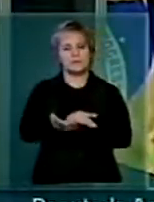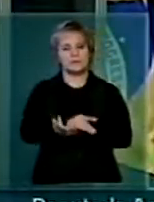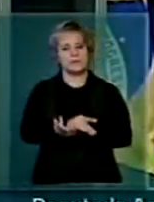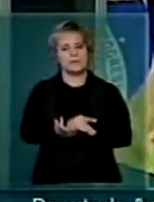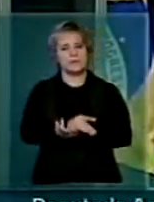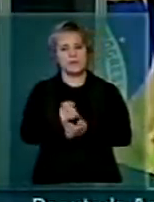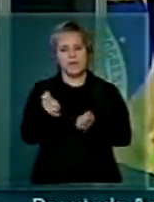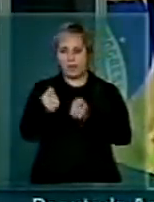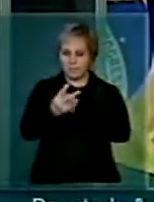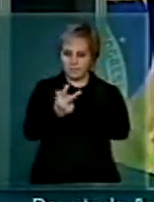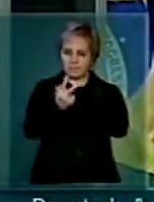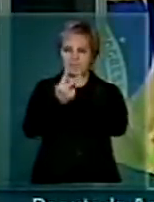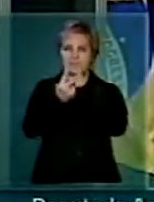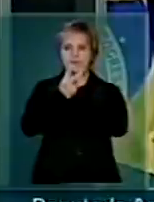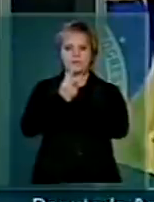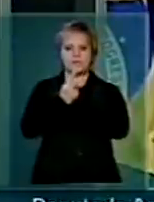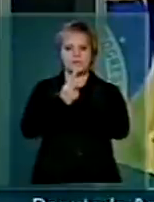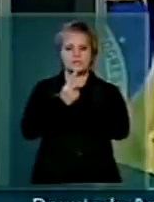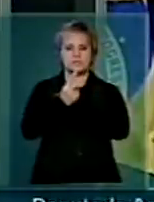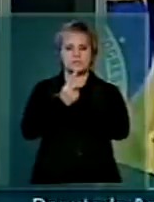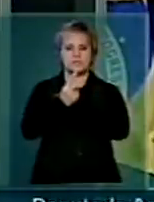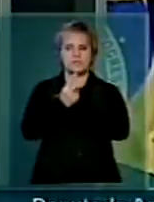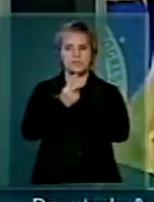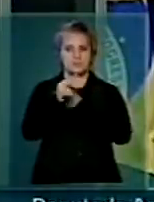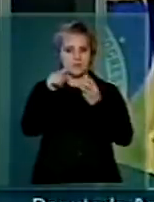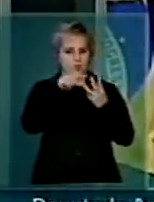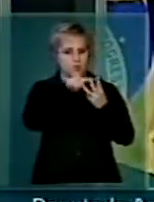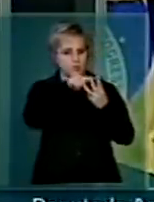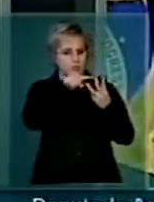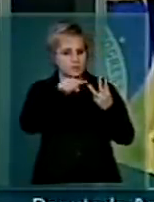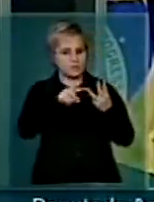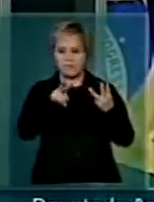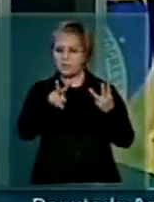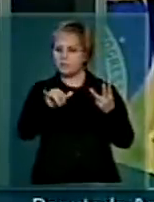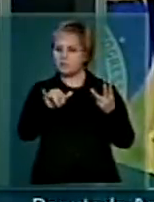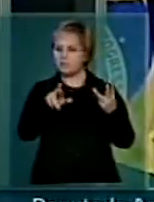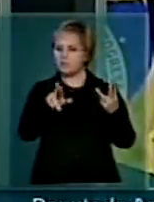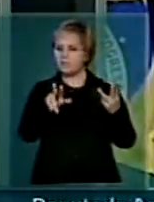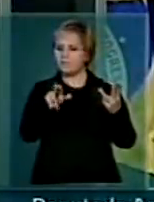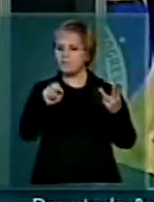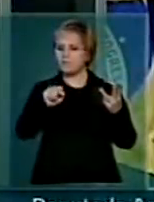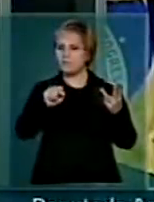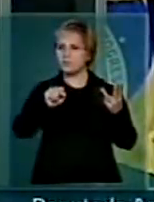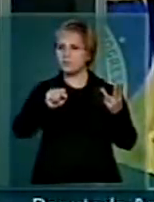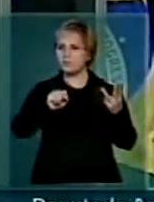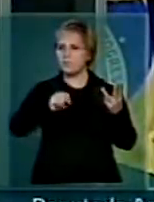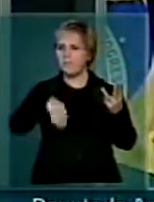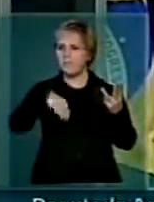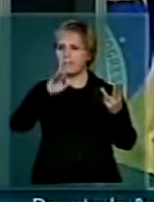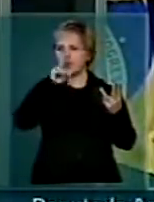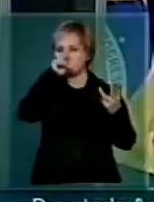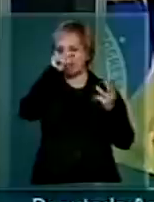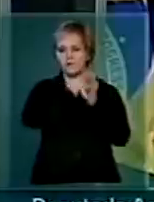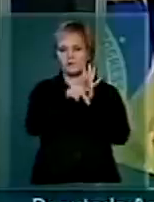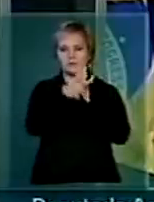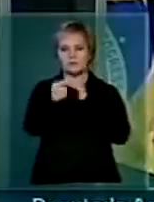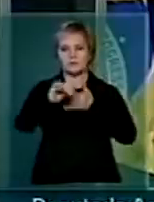ela imuniza os 3 principais vírus que circulam no hemisfério sul, inclusive a